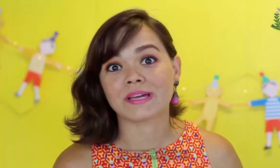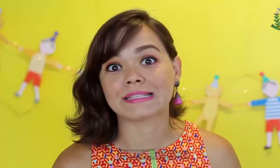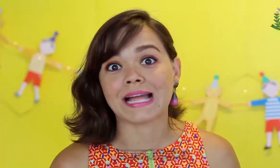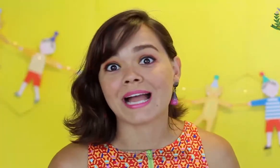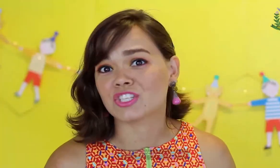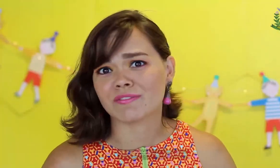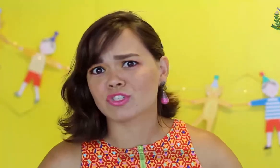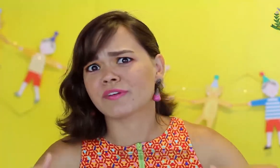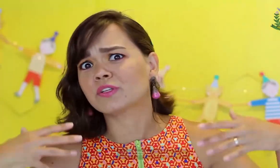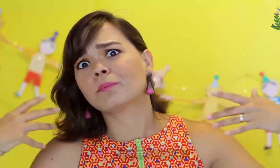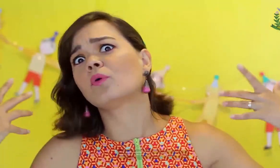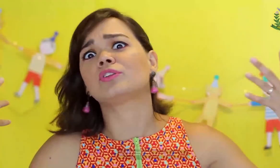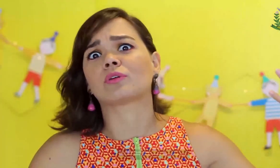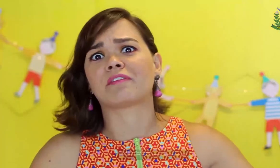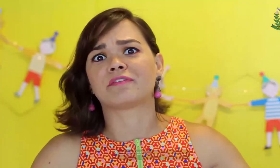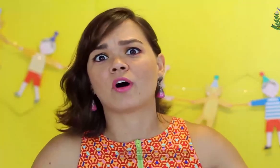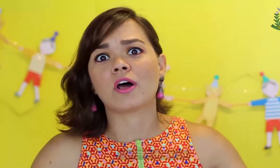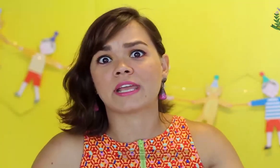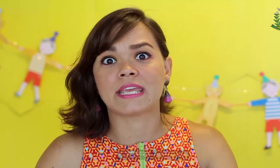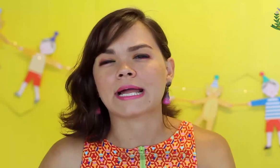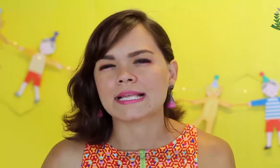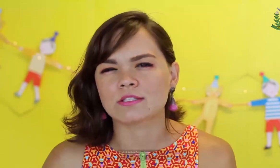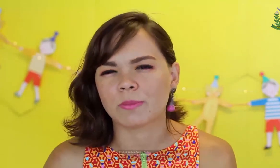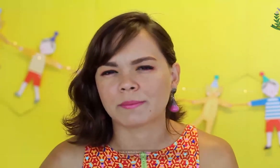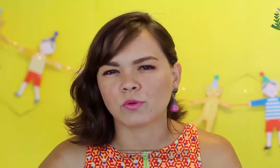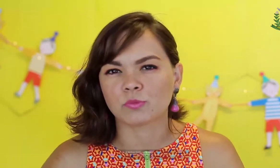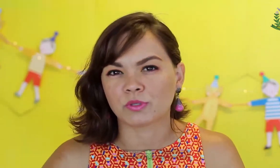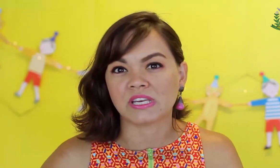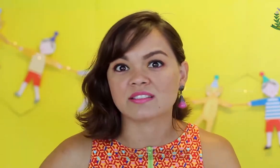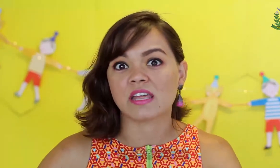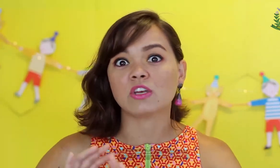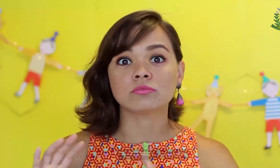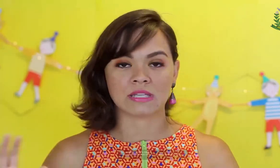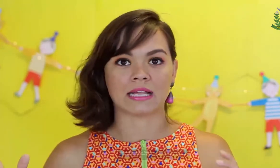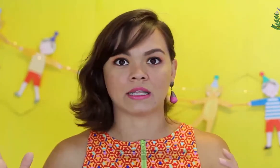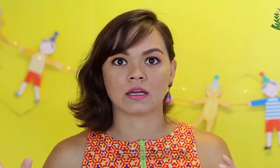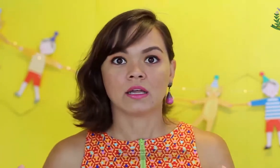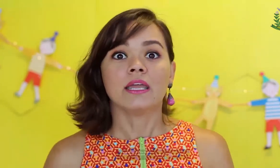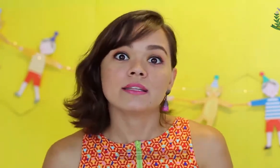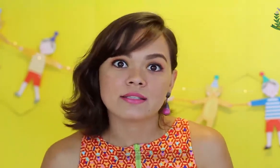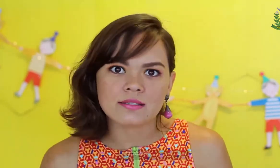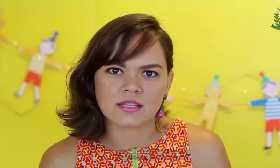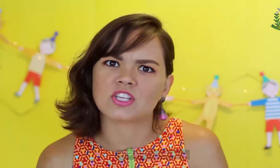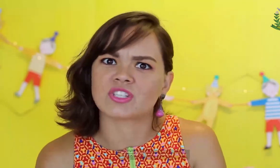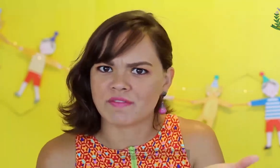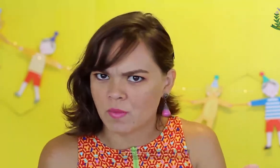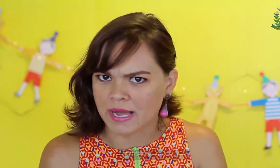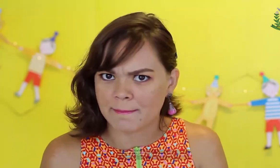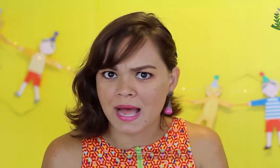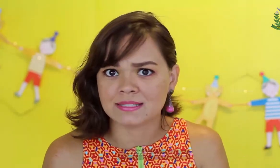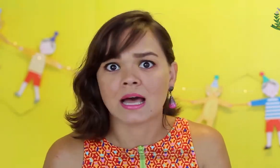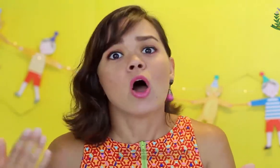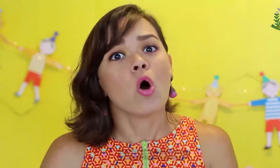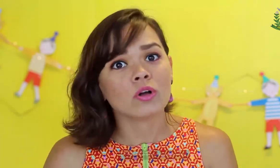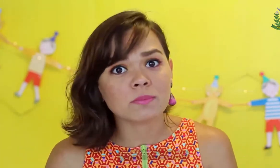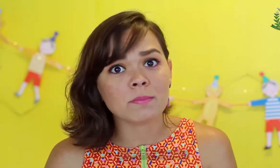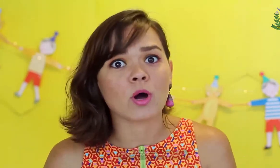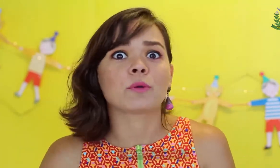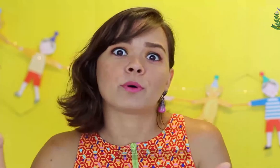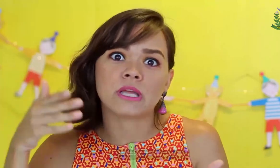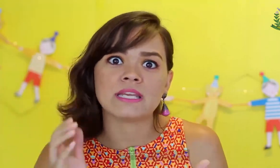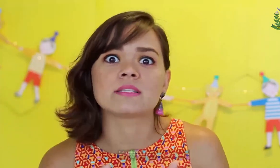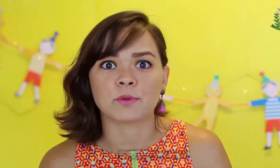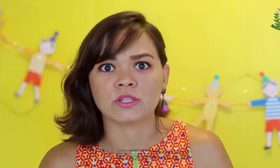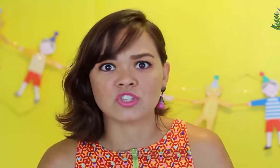Anansi começou a gritar que estava chovendo muito lá fora e que a casa do marimbondo poderia ser inundada. E disse que estava com uma cabaça